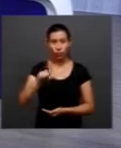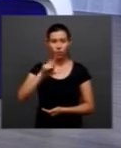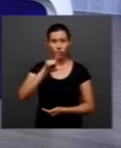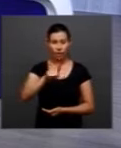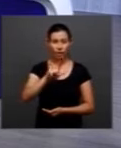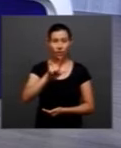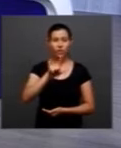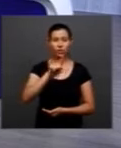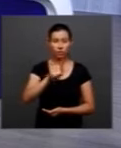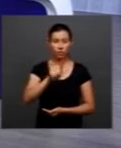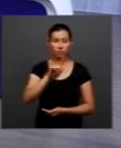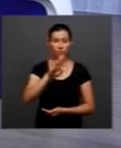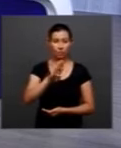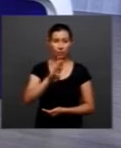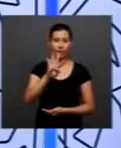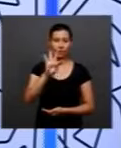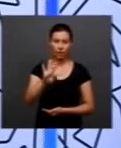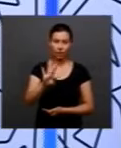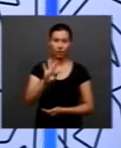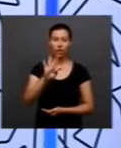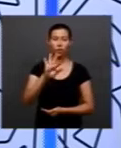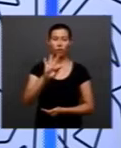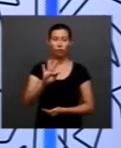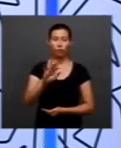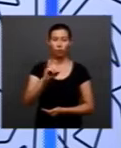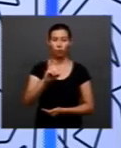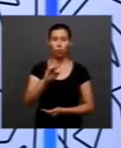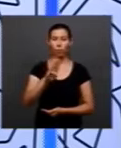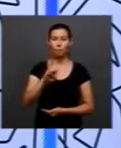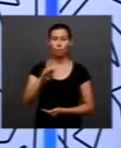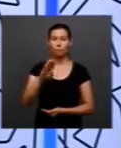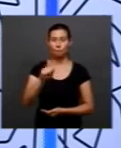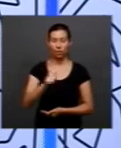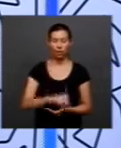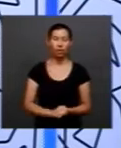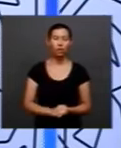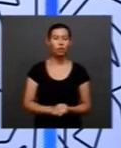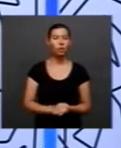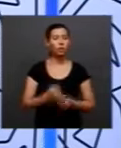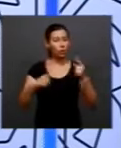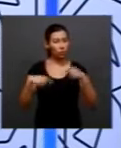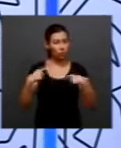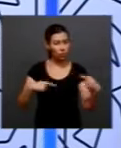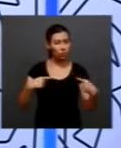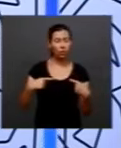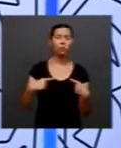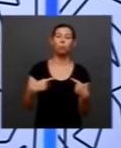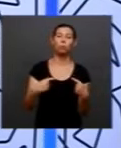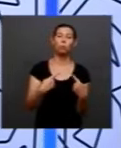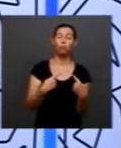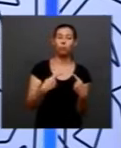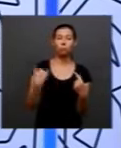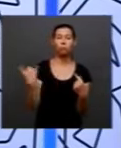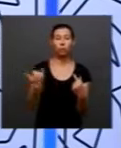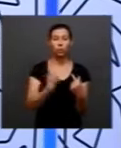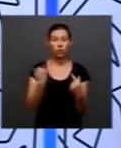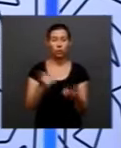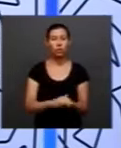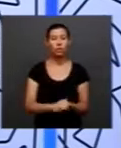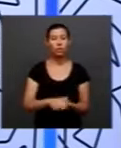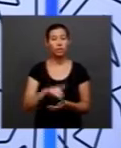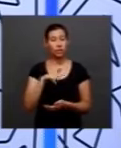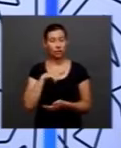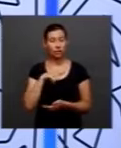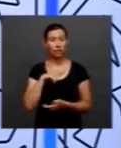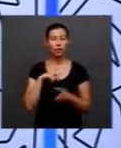bastante no campo do debate sobre violência de gênero. Surge, inicialmente, o termo homofobia, que